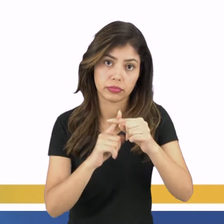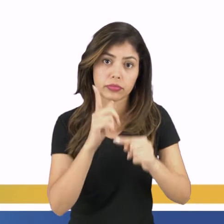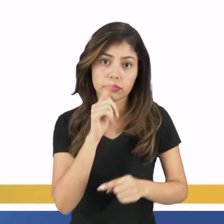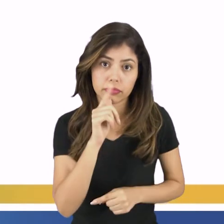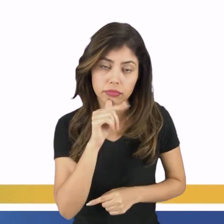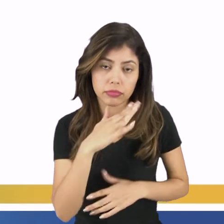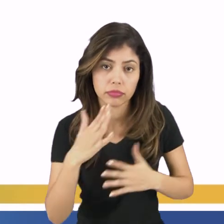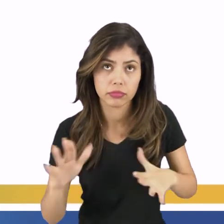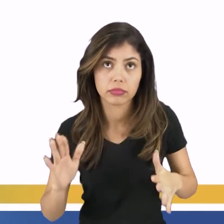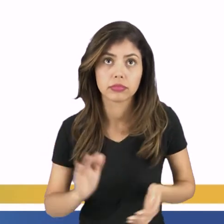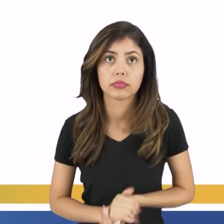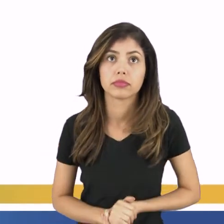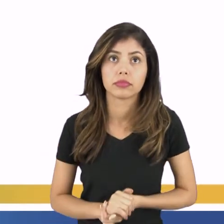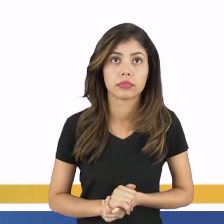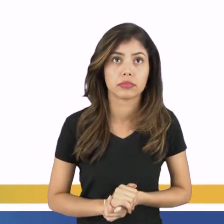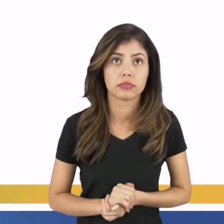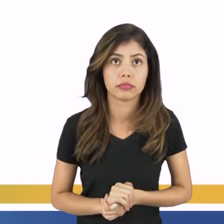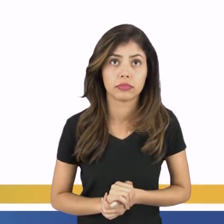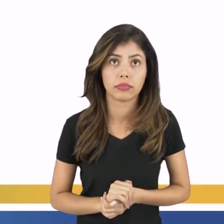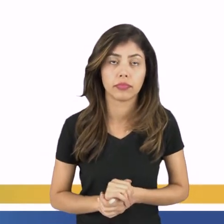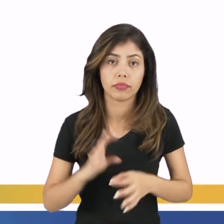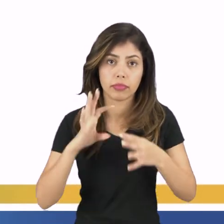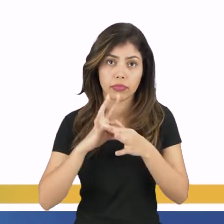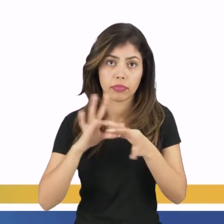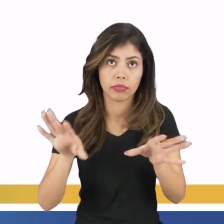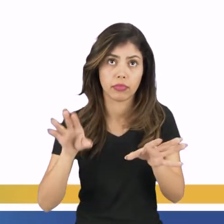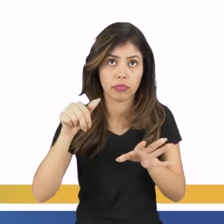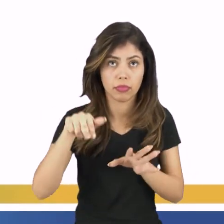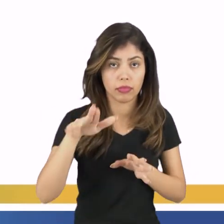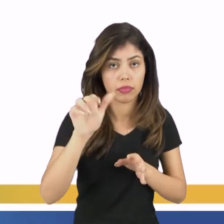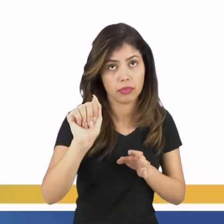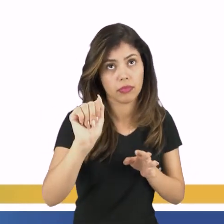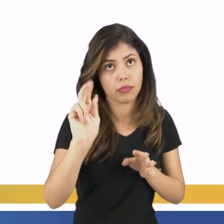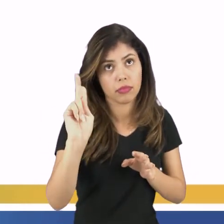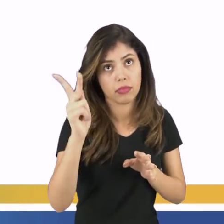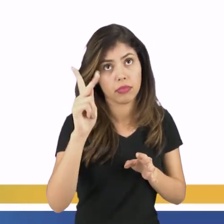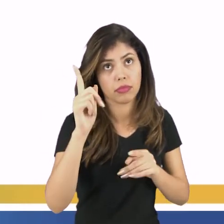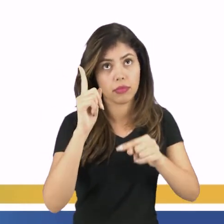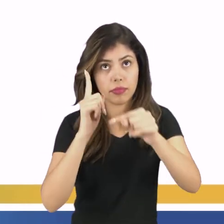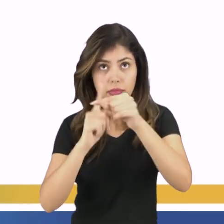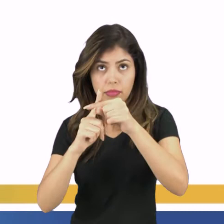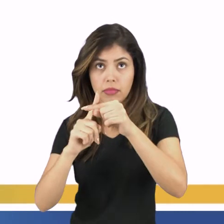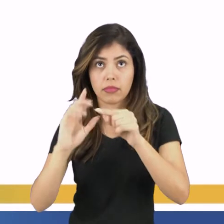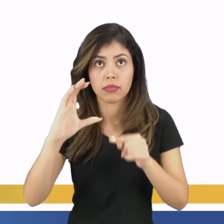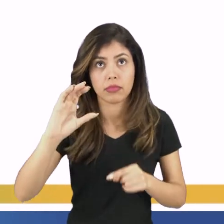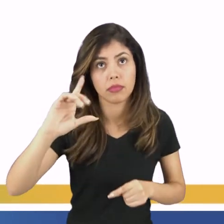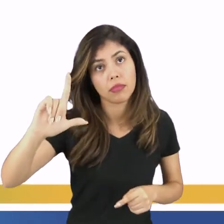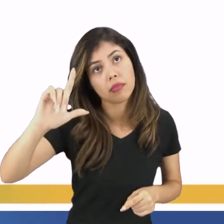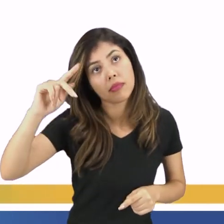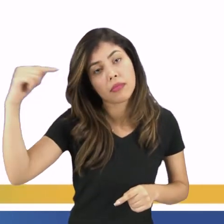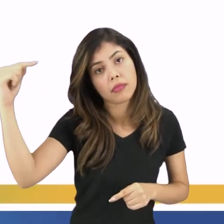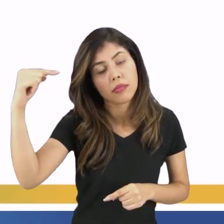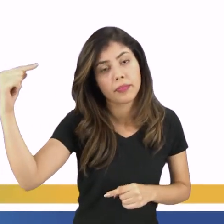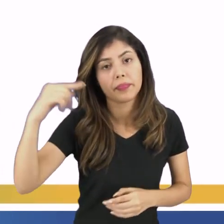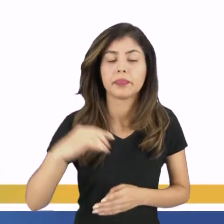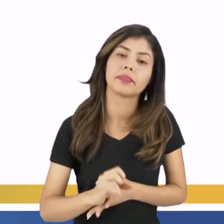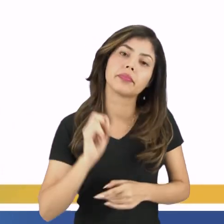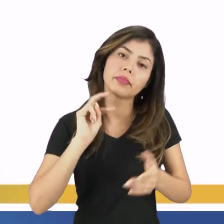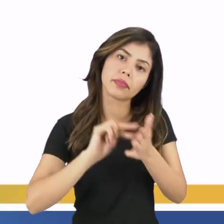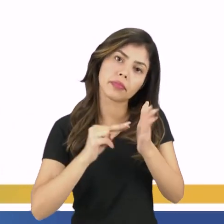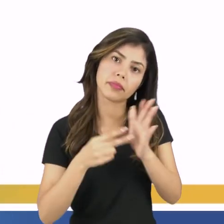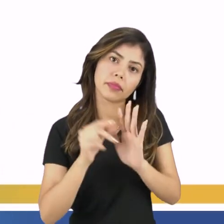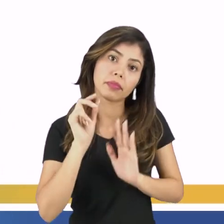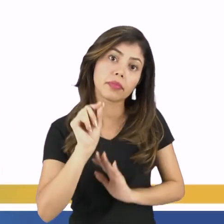se dissociando. E aí a gente tem aqui a liberação NH+, Cl-. Então isso significa que se eu pegar